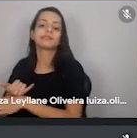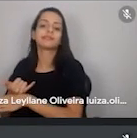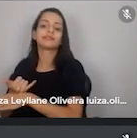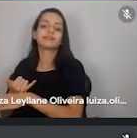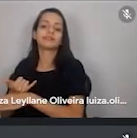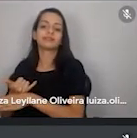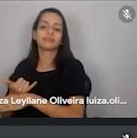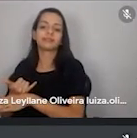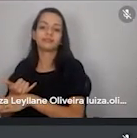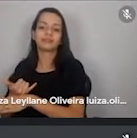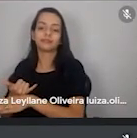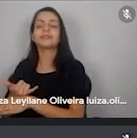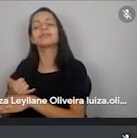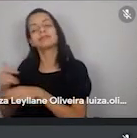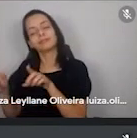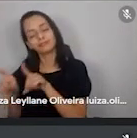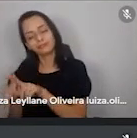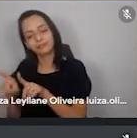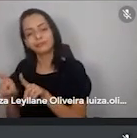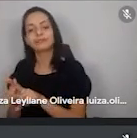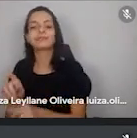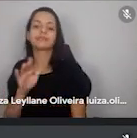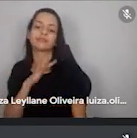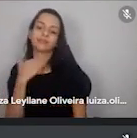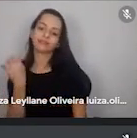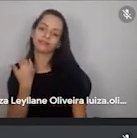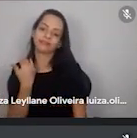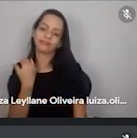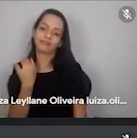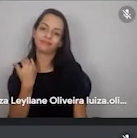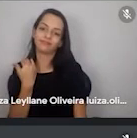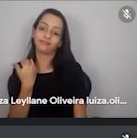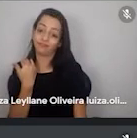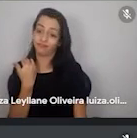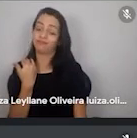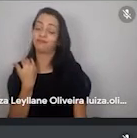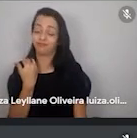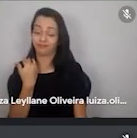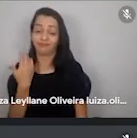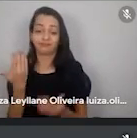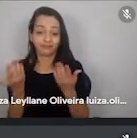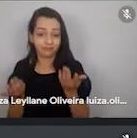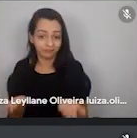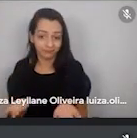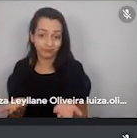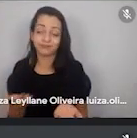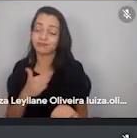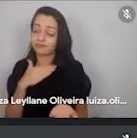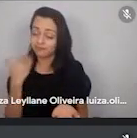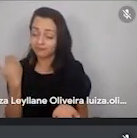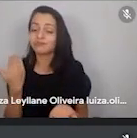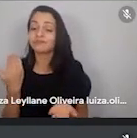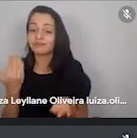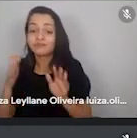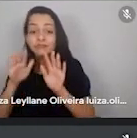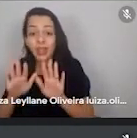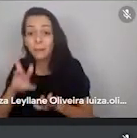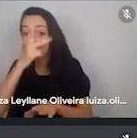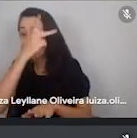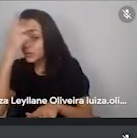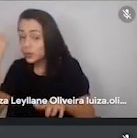E os dois também vieram a falecer. Então, todo trabalhador que vai